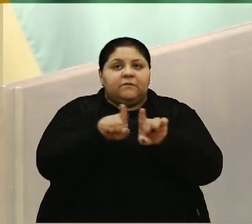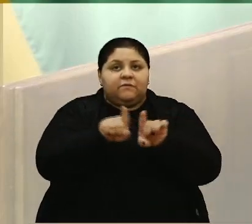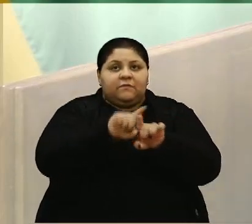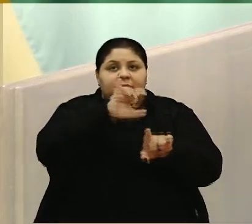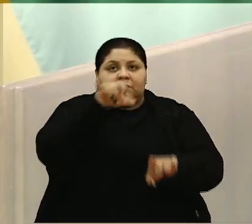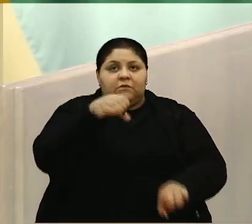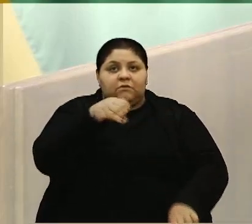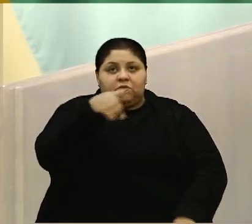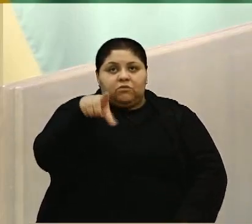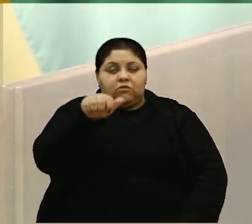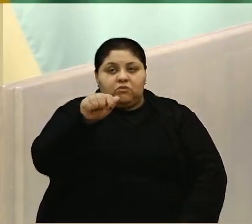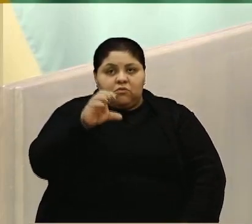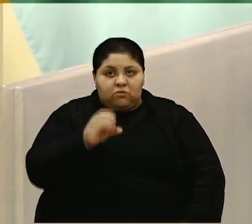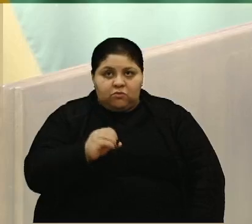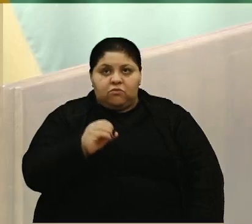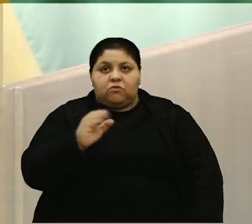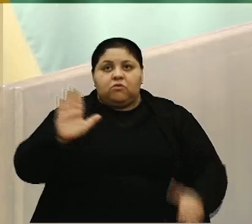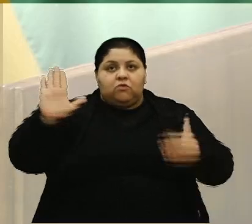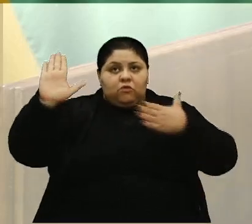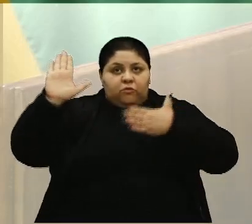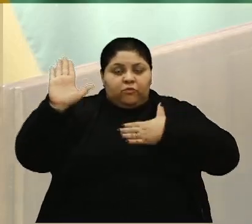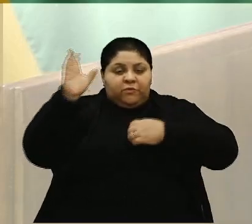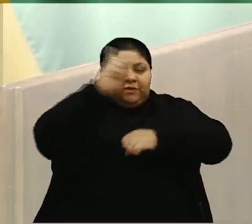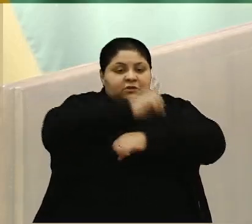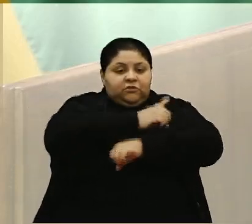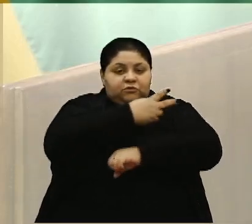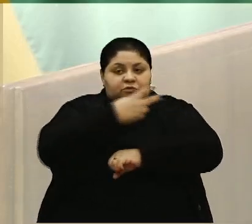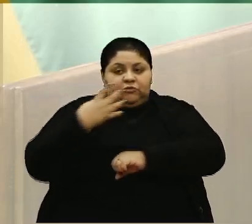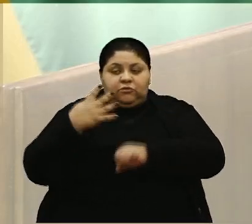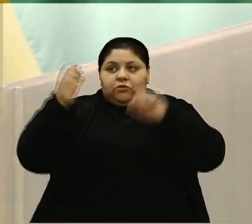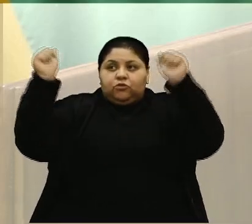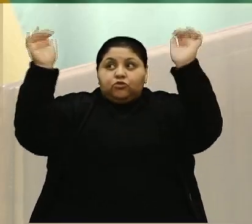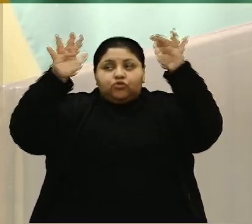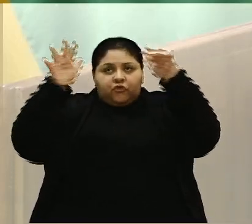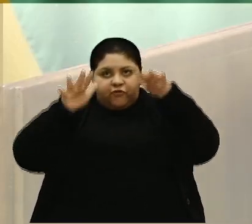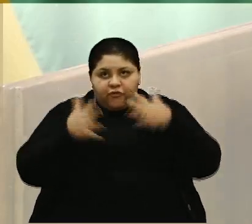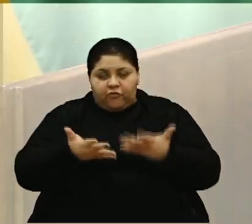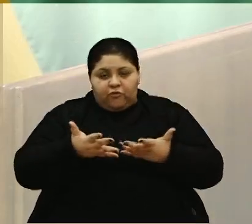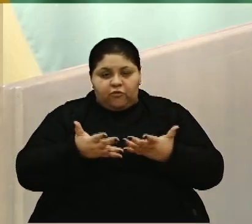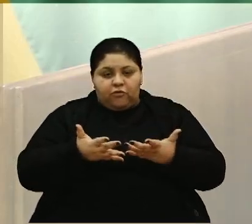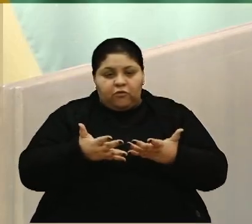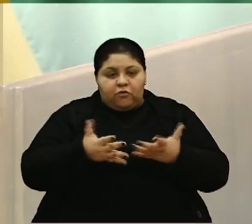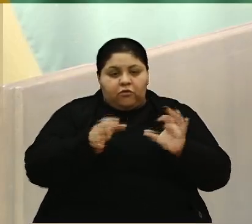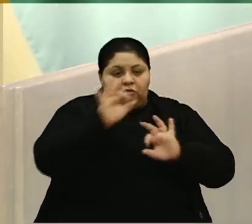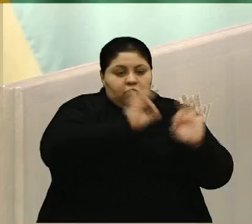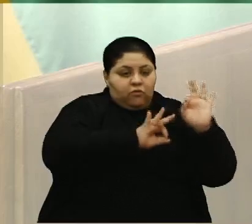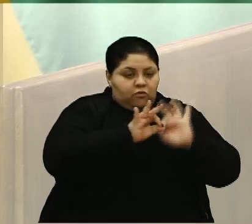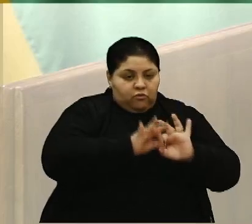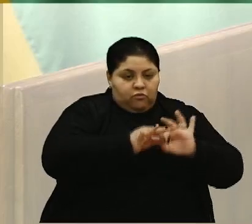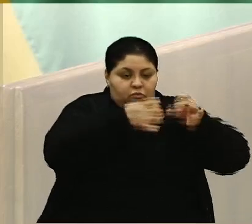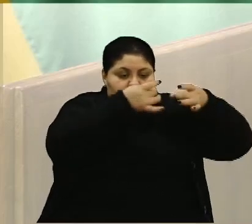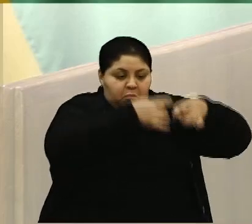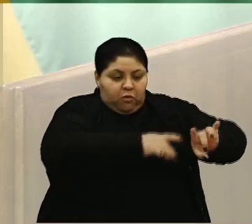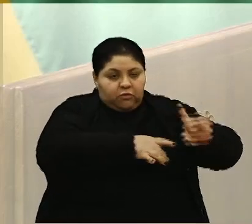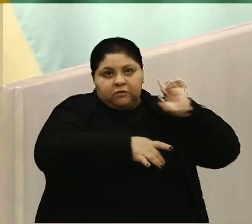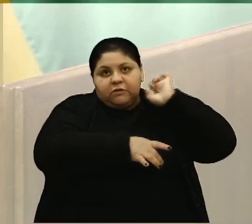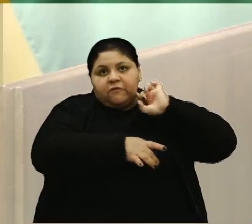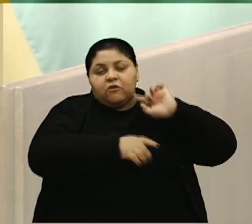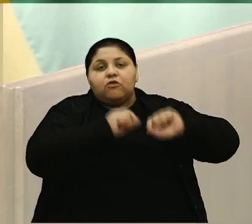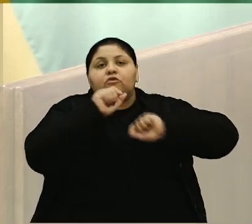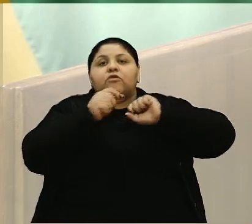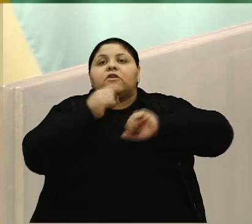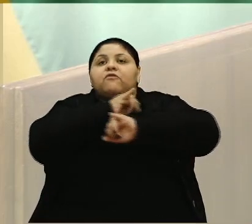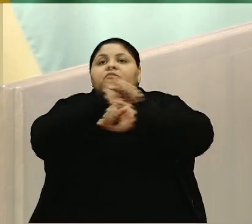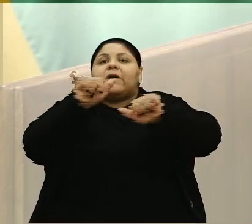Wes esteve lá, prometeram para o dia 24, deu uma chuva no meio do caminho, ficou planejado um bota fora. Então, o que eu digo para as lideranças